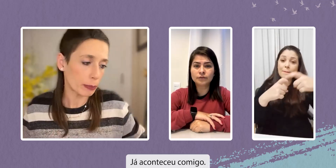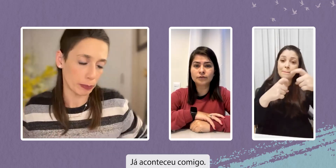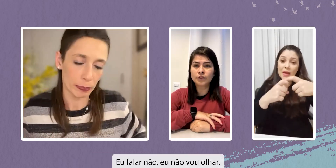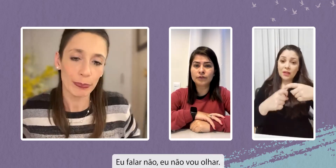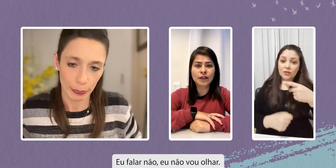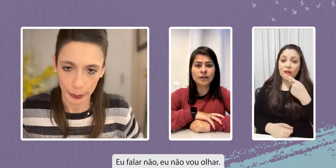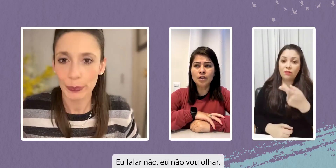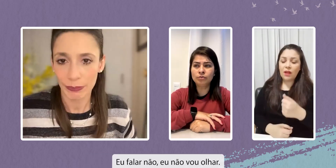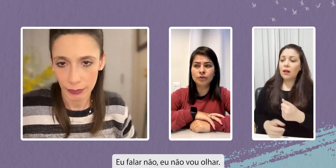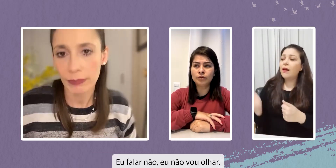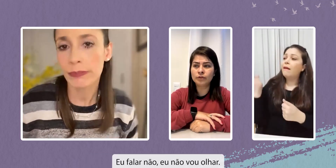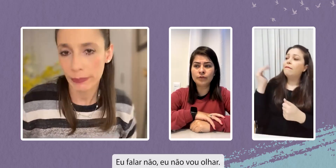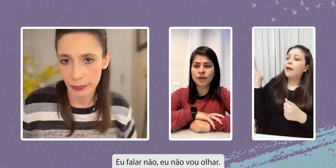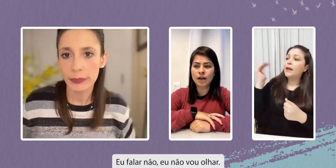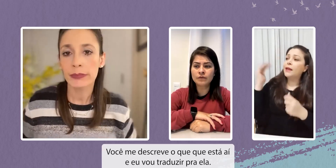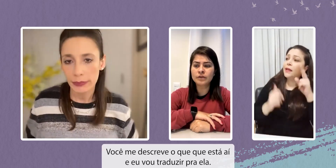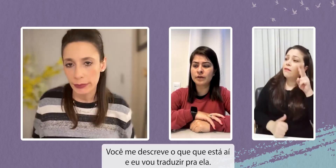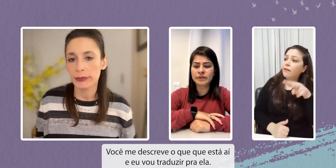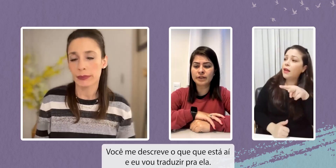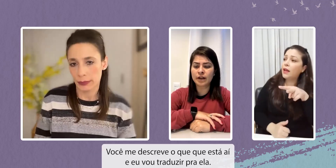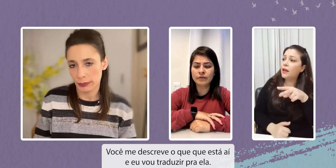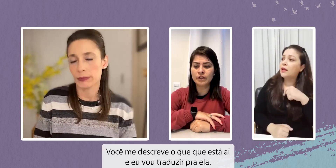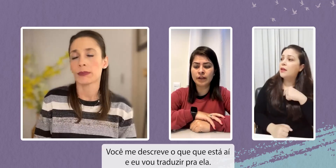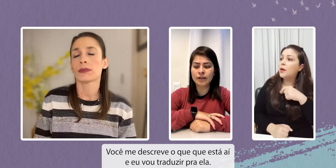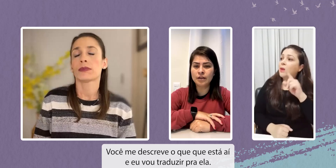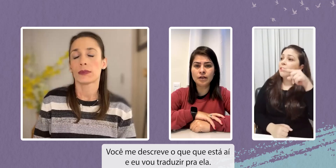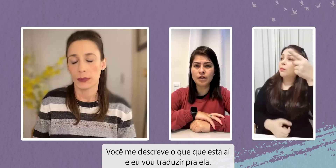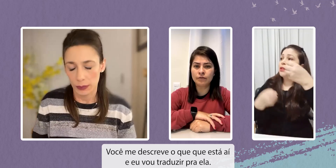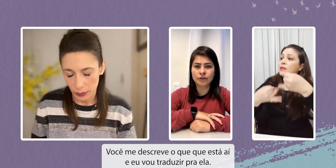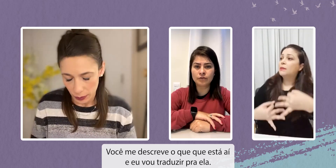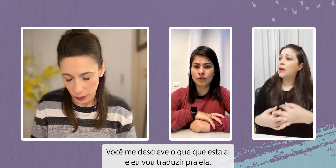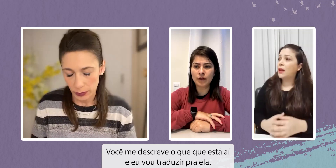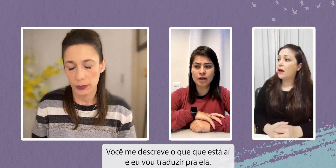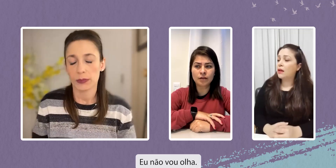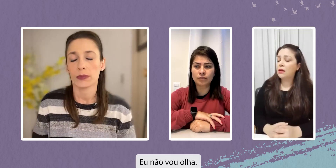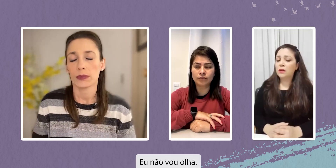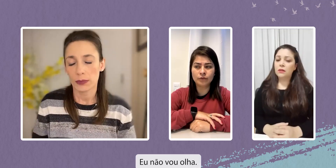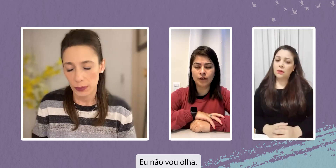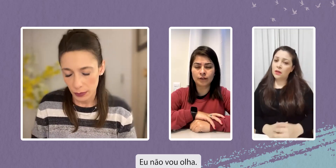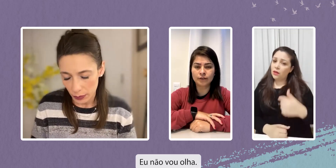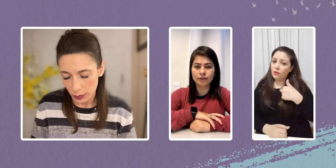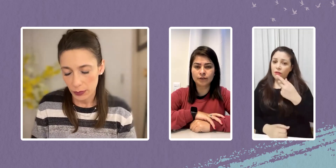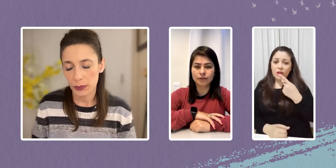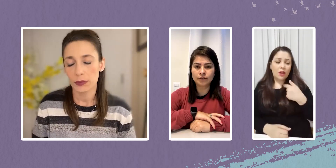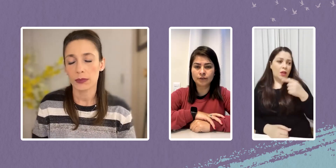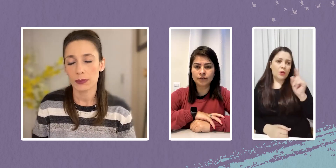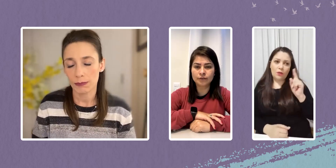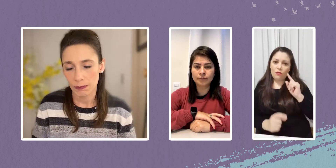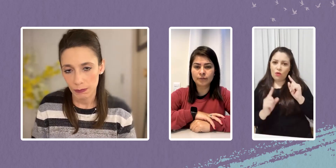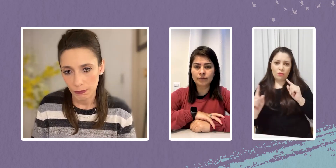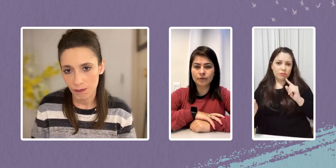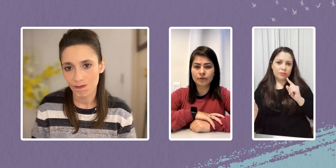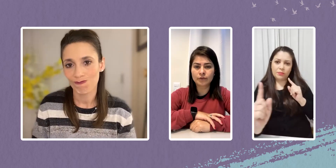comigo. Eu falar: não, eu não vou olhar. Você me descreve o que está aí e eu vou traduzir para ela. Eu não vou olhar.